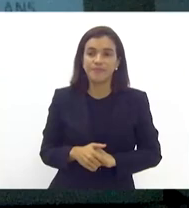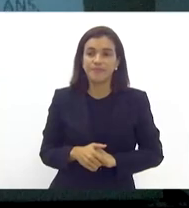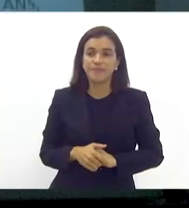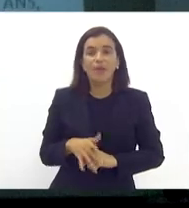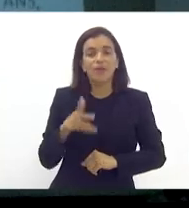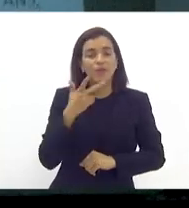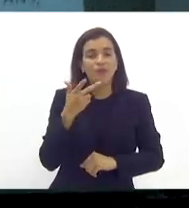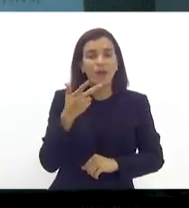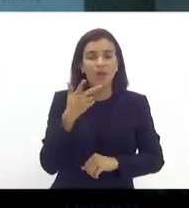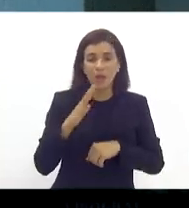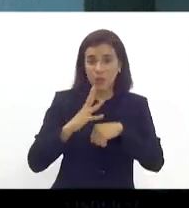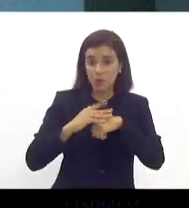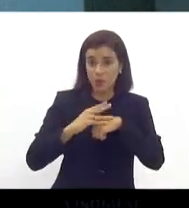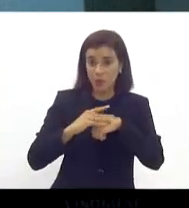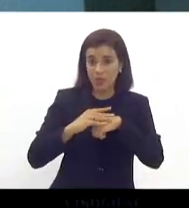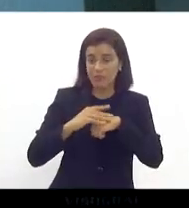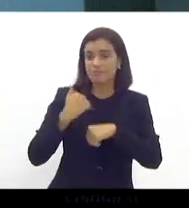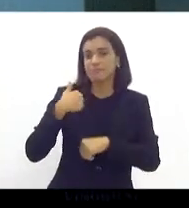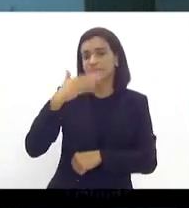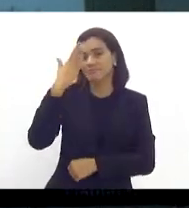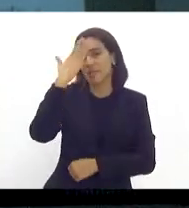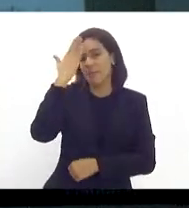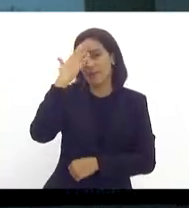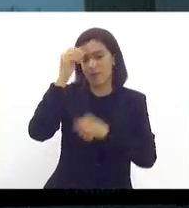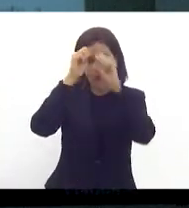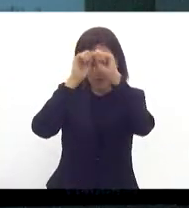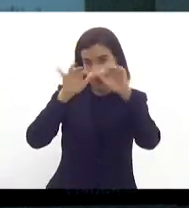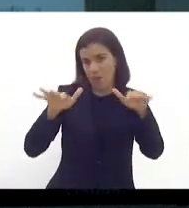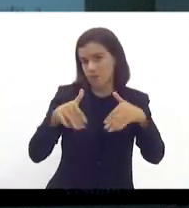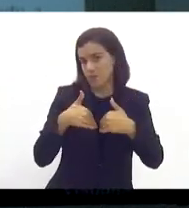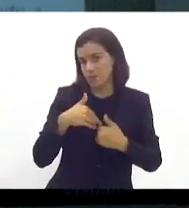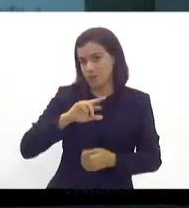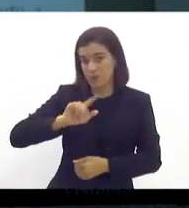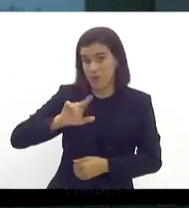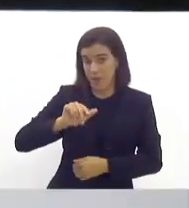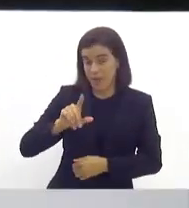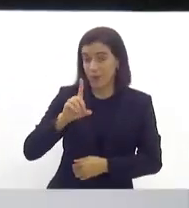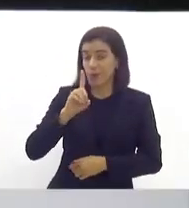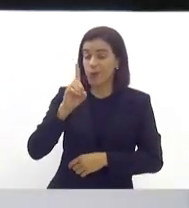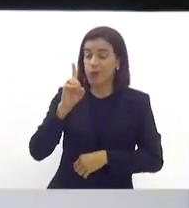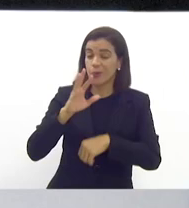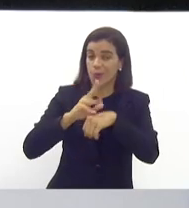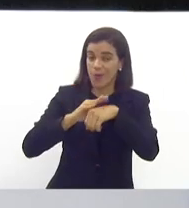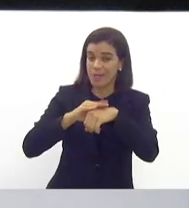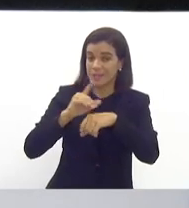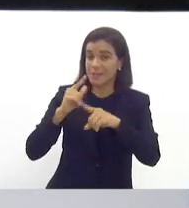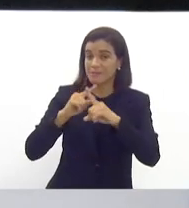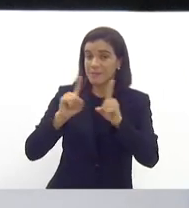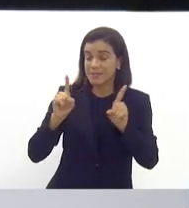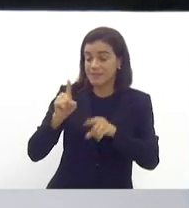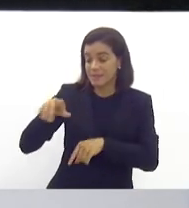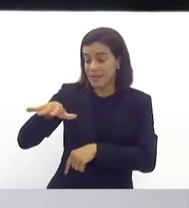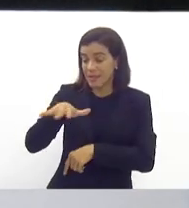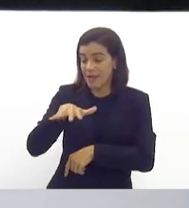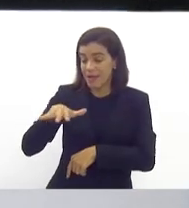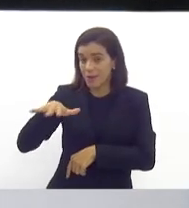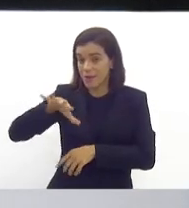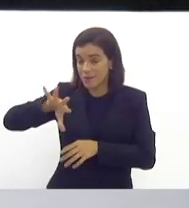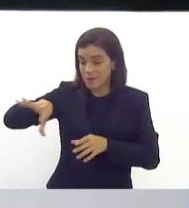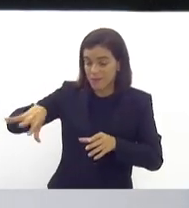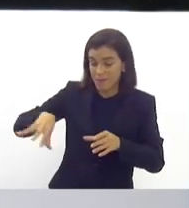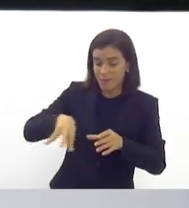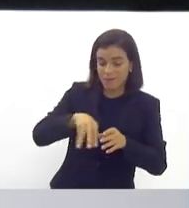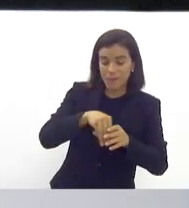estou falando doença sabedora de que autismo não é doença mas a condição do autismo vai